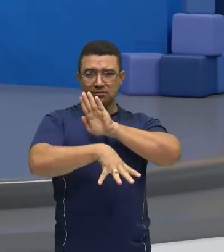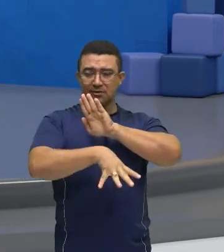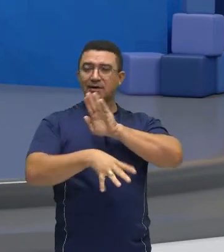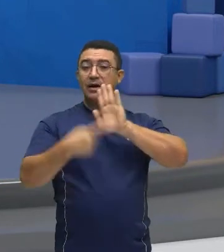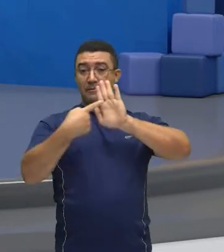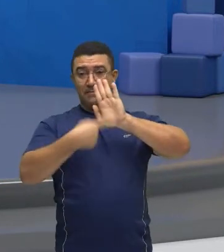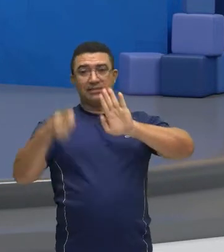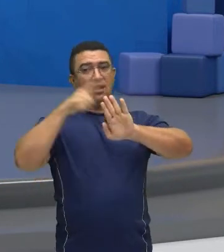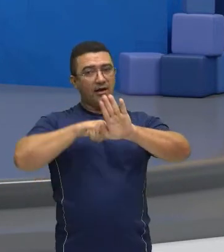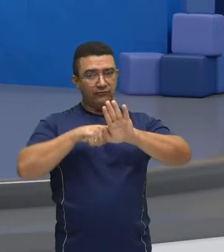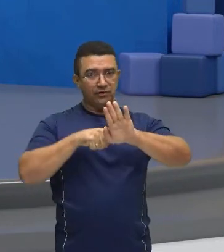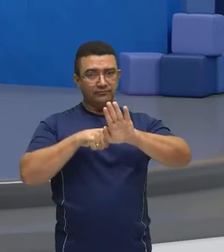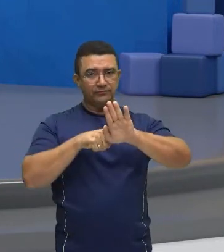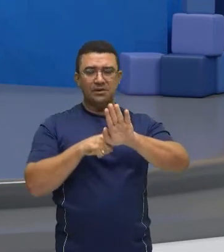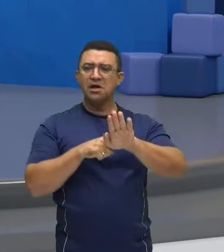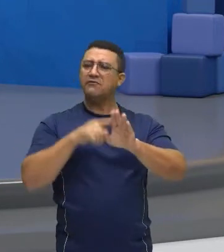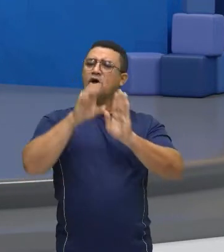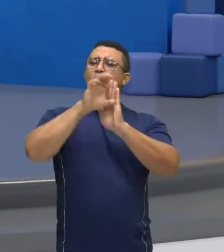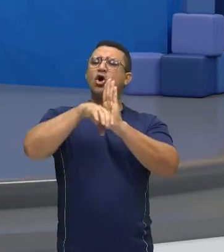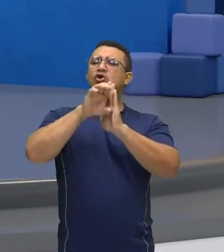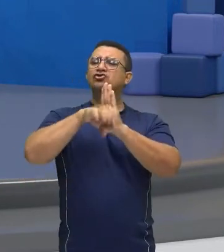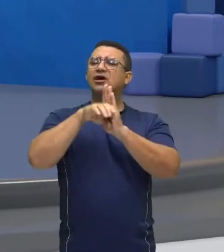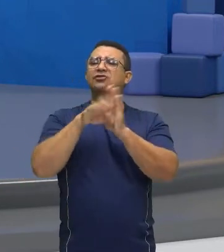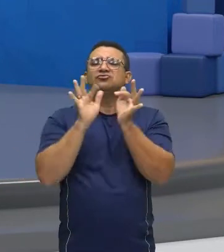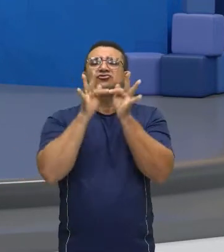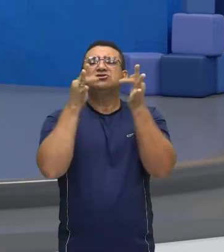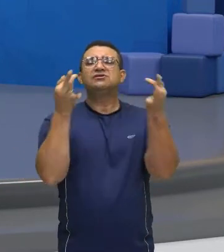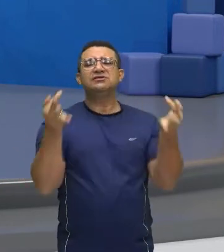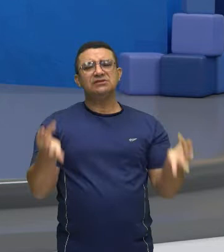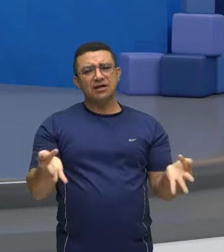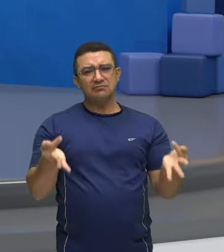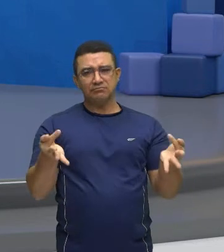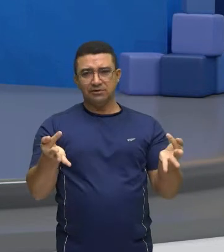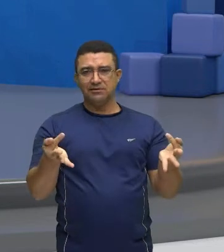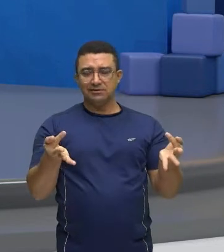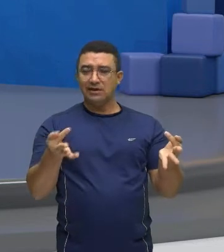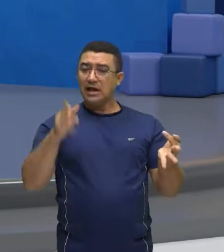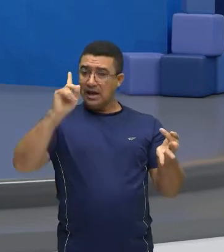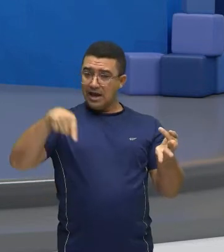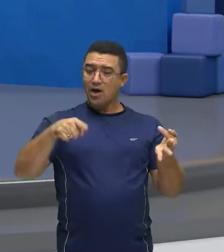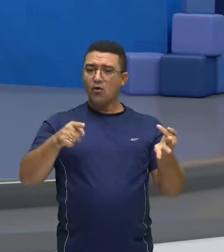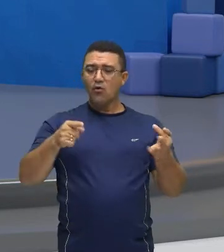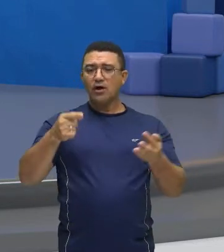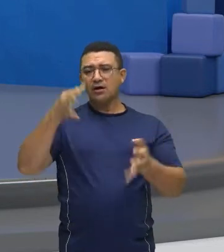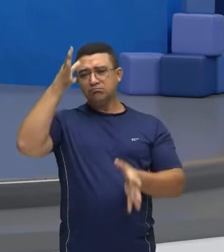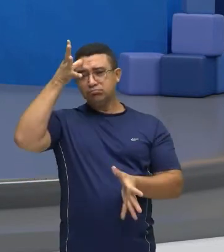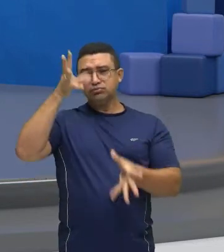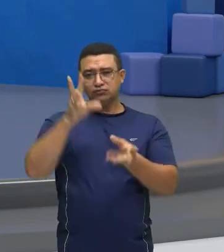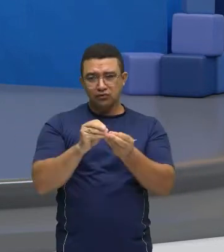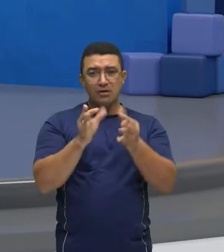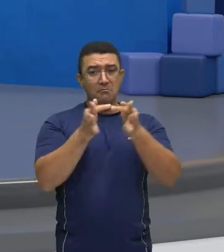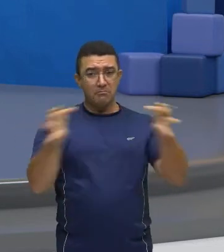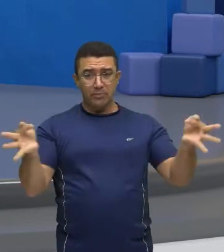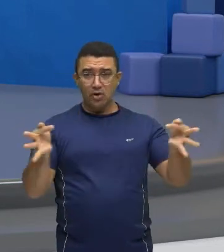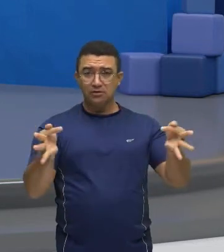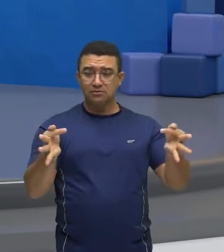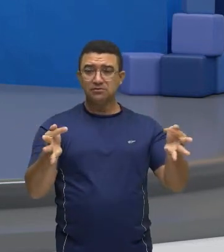que é aparentemente simples, né? Um termo simples, que é o de ditados populares, pode, se a gente for